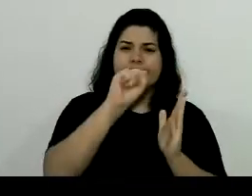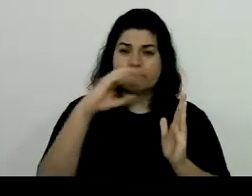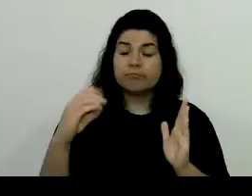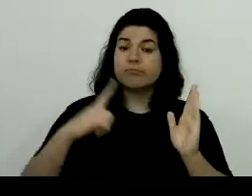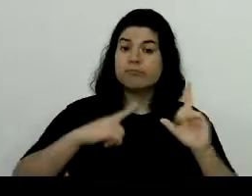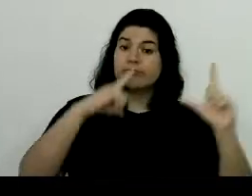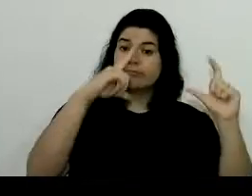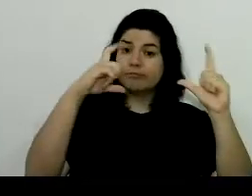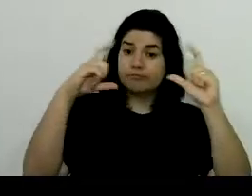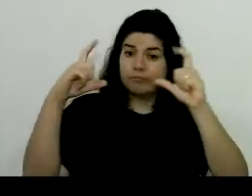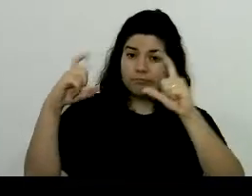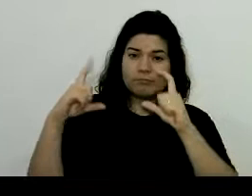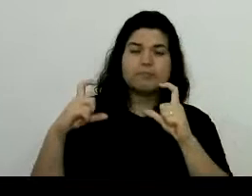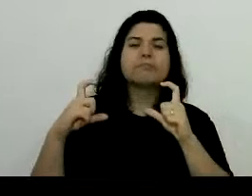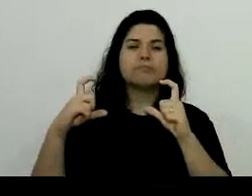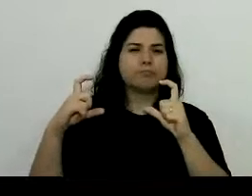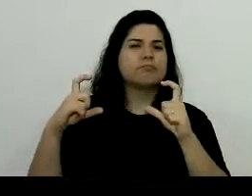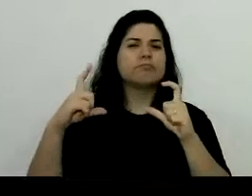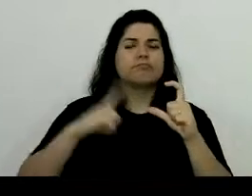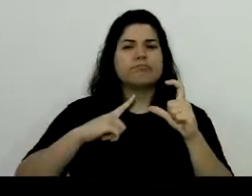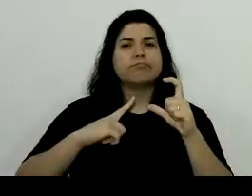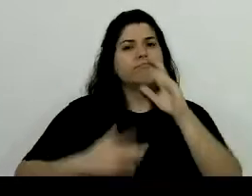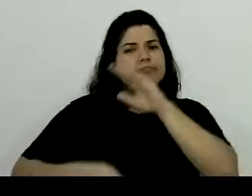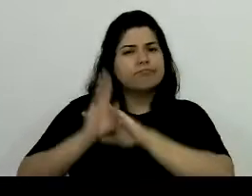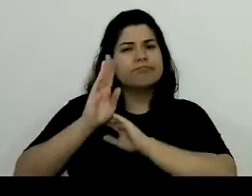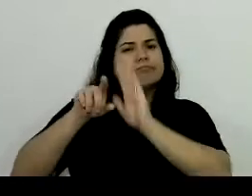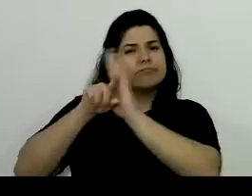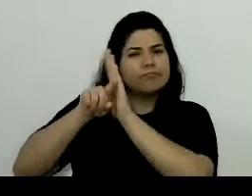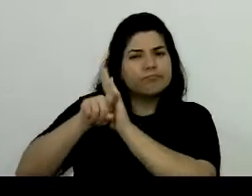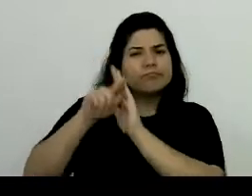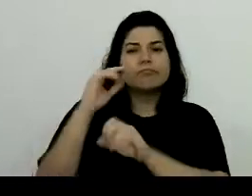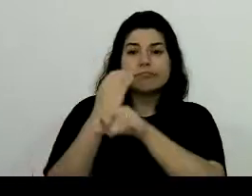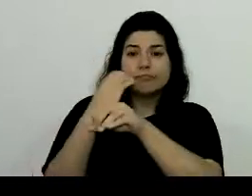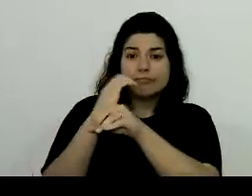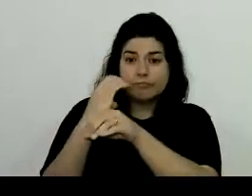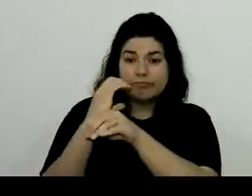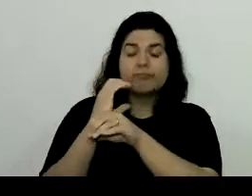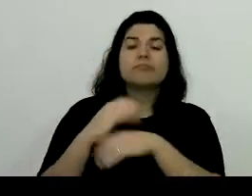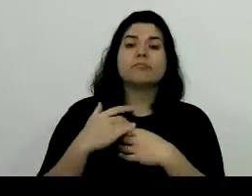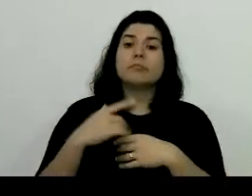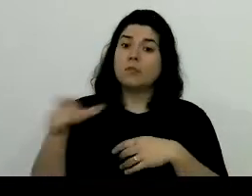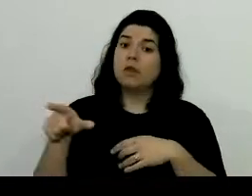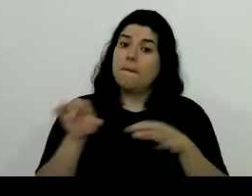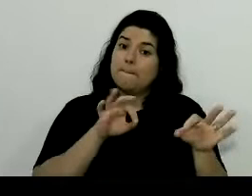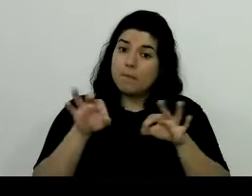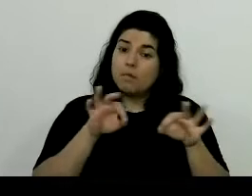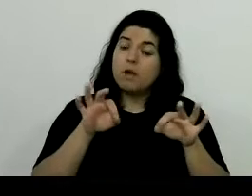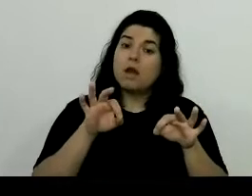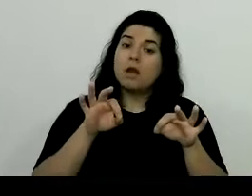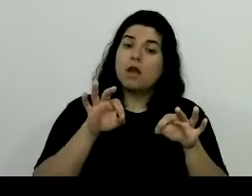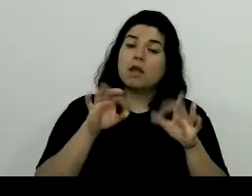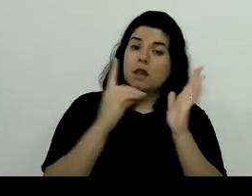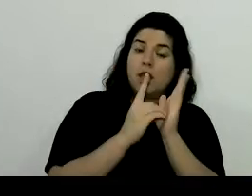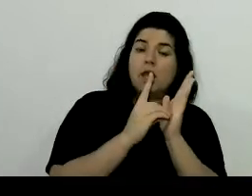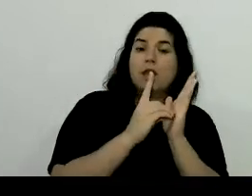imagens de expedições científicas que a Fiocruz, que o Instituto Oswaldo Cruz promoveu nos anos 10 e 20 do